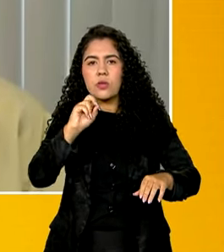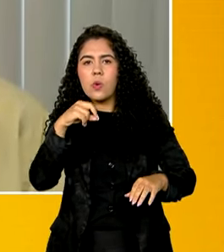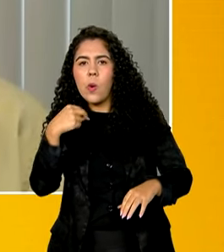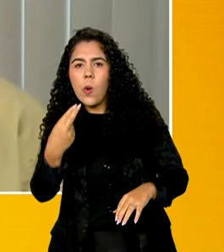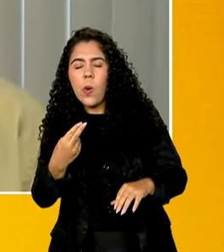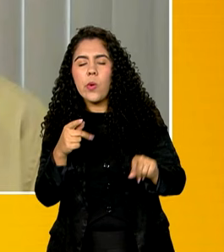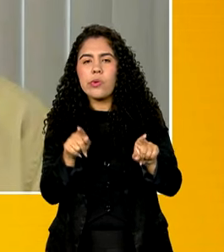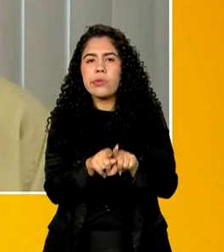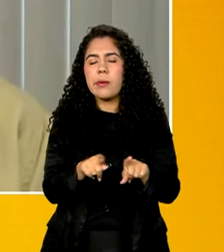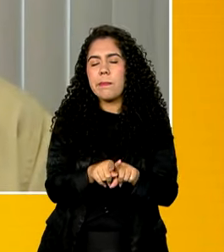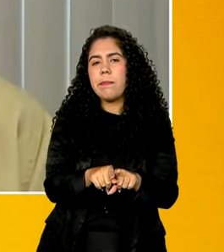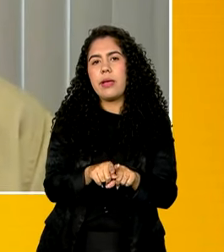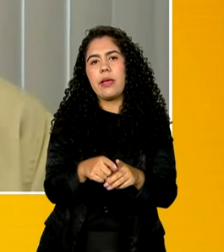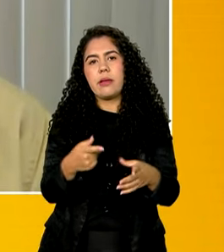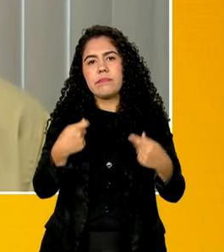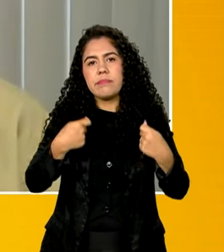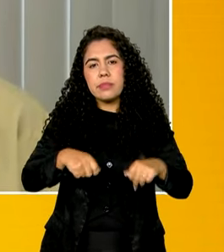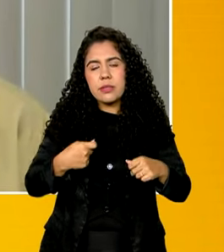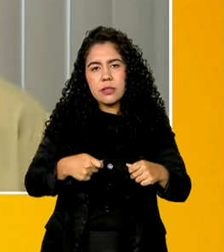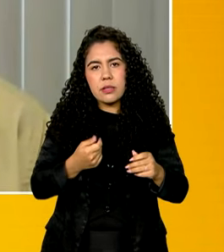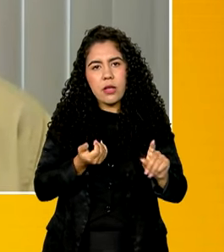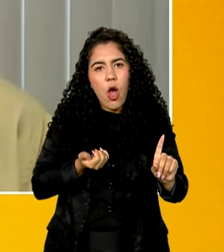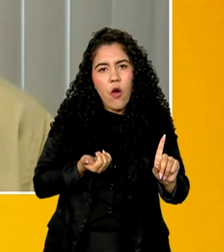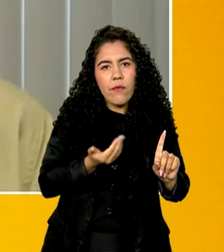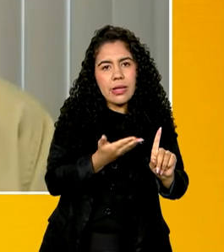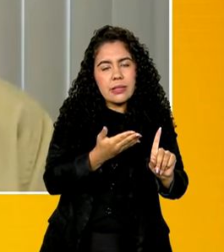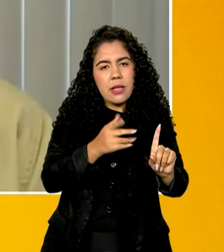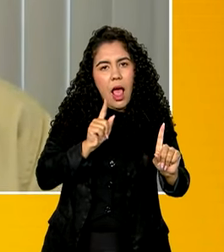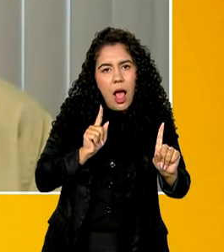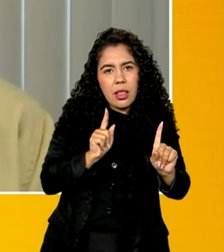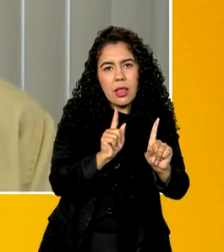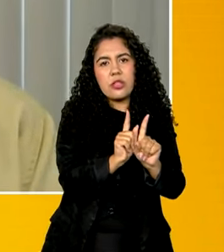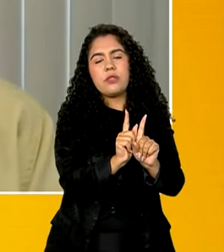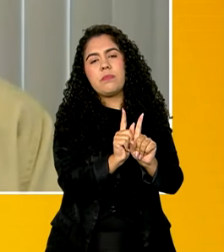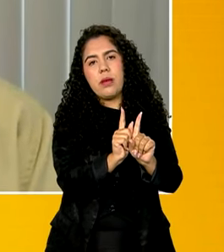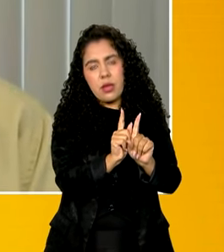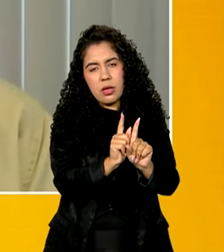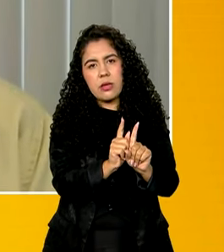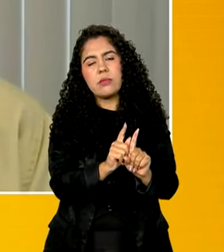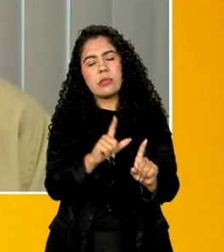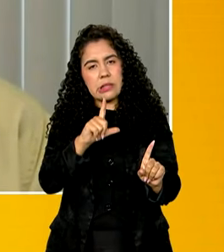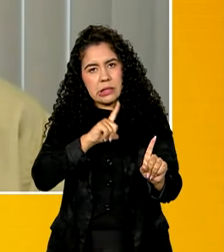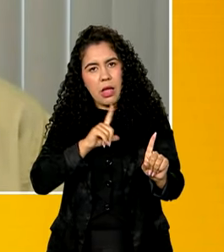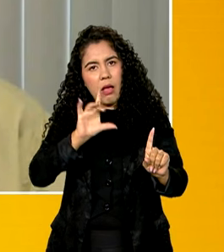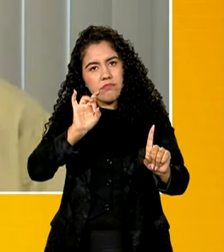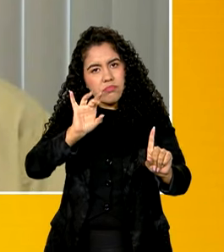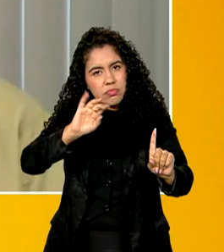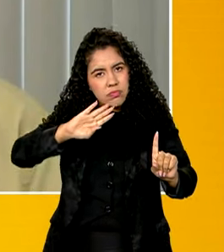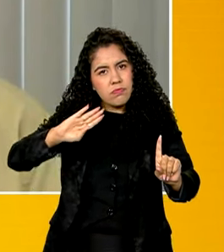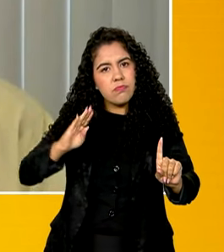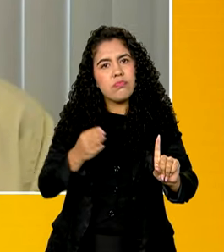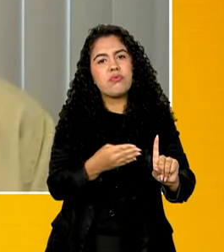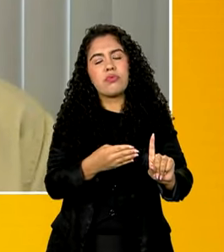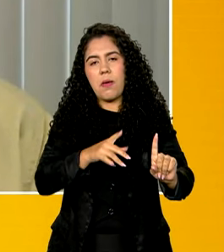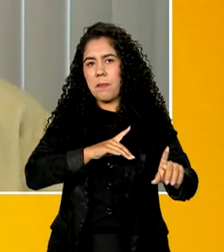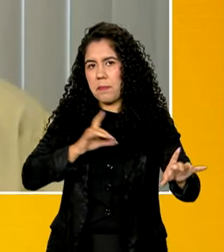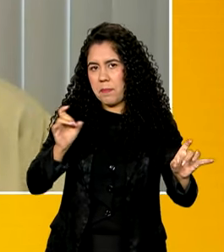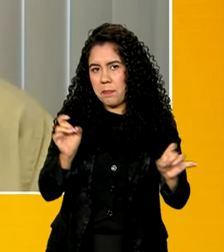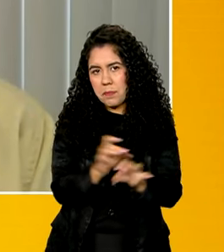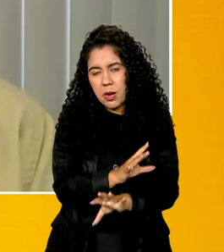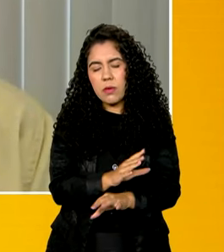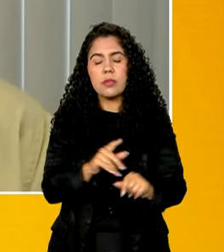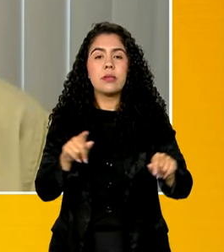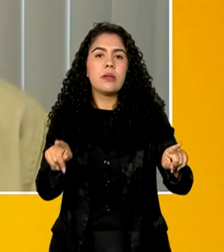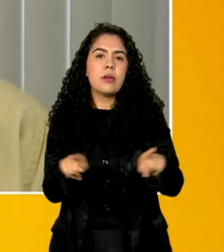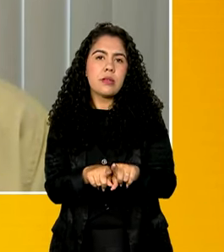algum atendimento durante a prova, essas mulheres também vão ter esse atendimento feito com prontidão. Tem